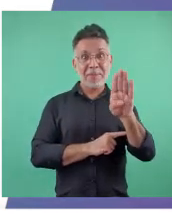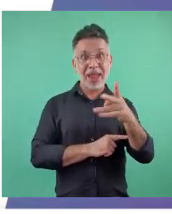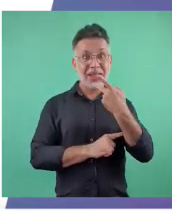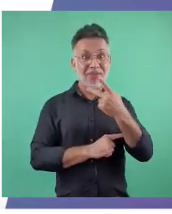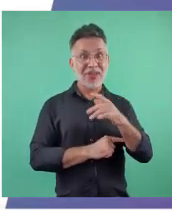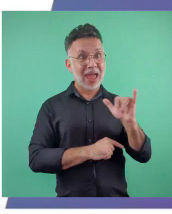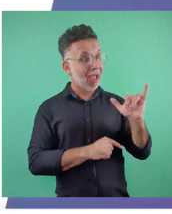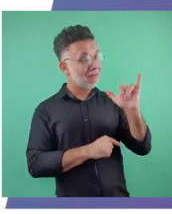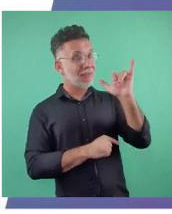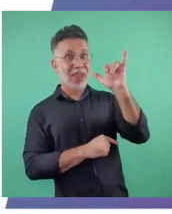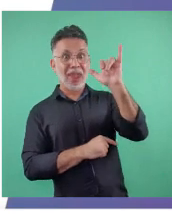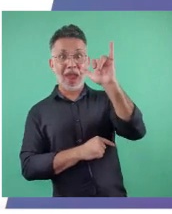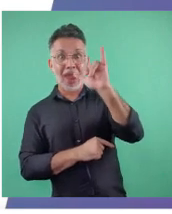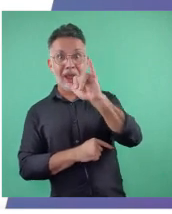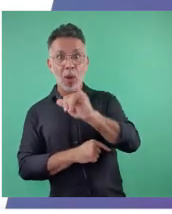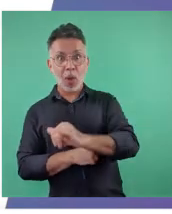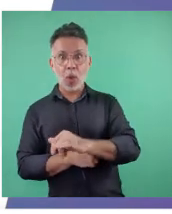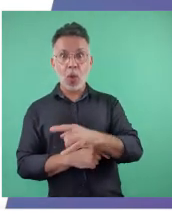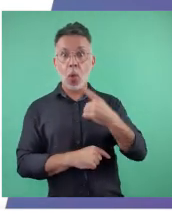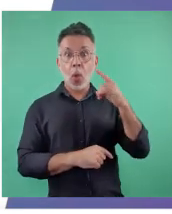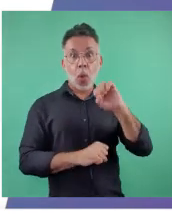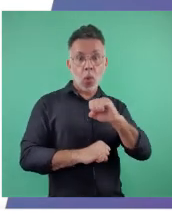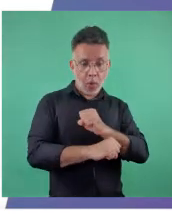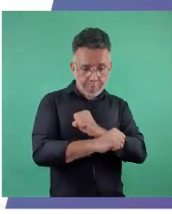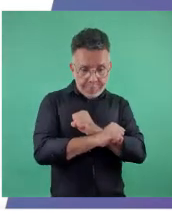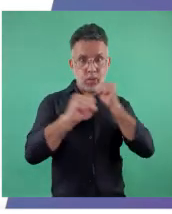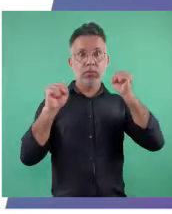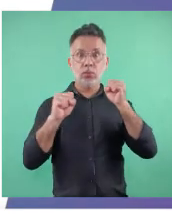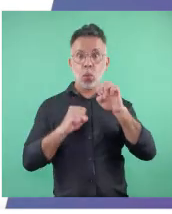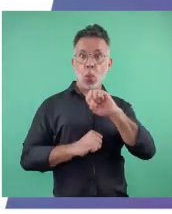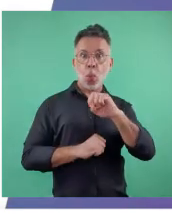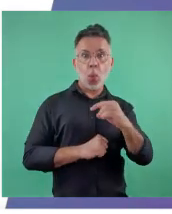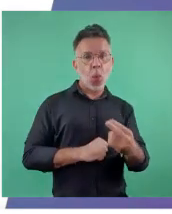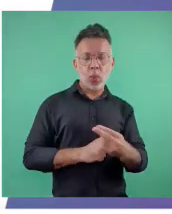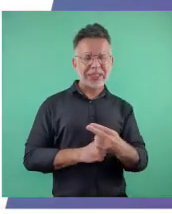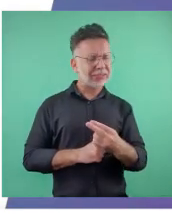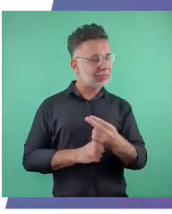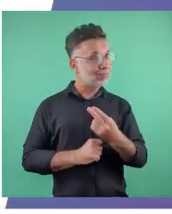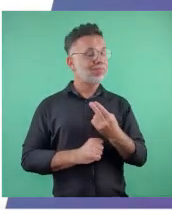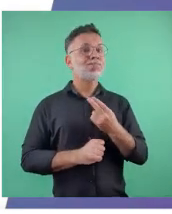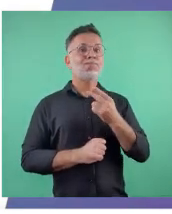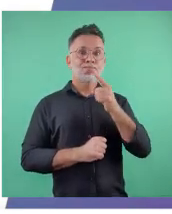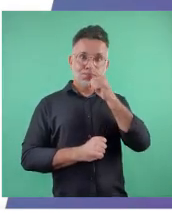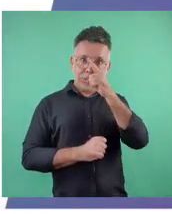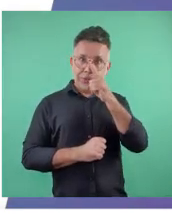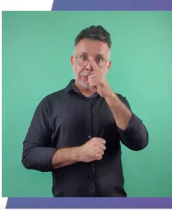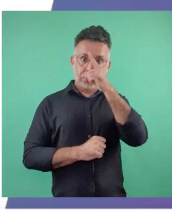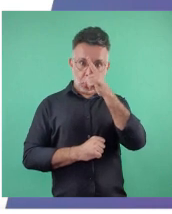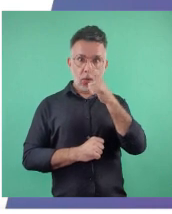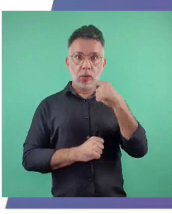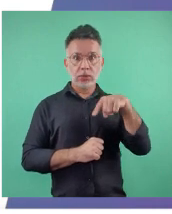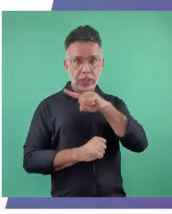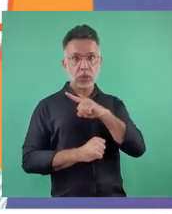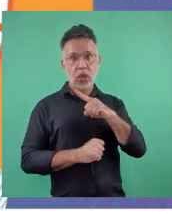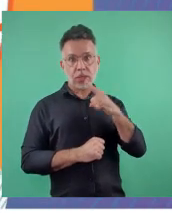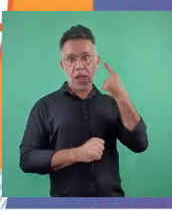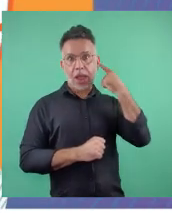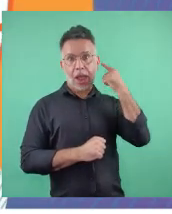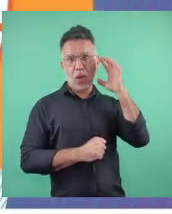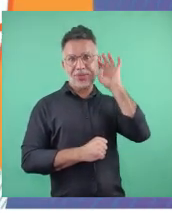já estamos falando em avião na pista, explosão, ou seja, extremamente prejudicial à